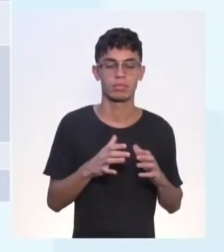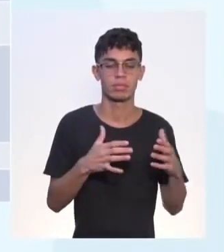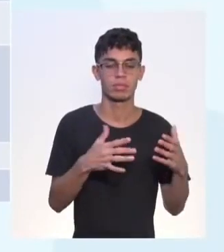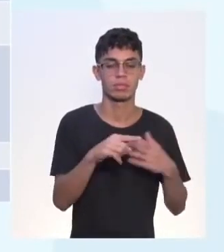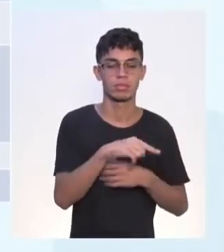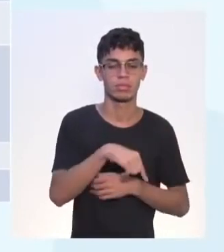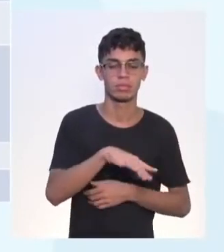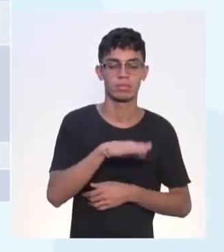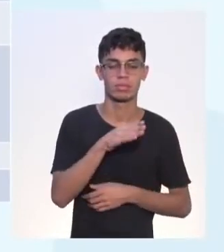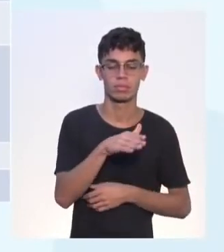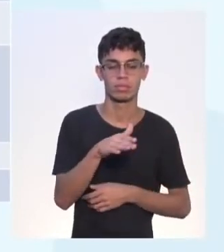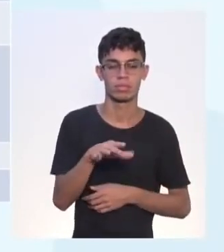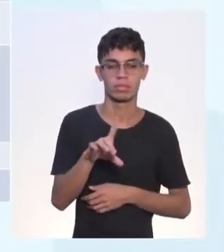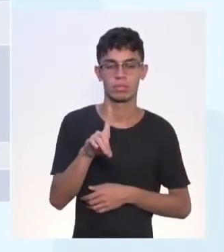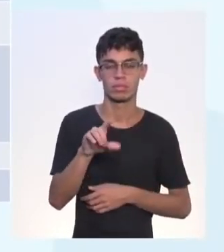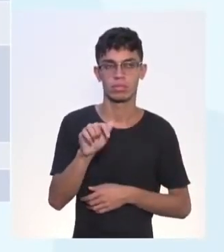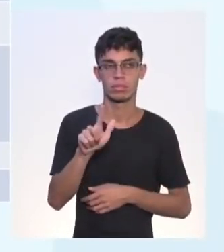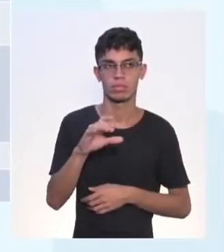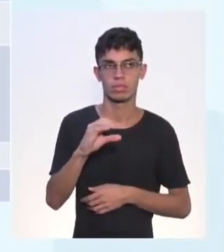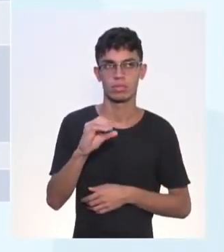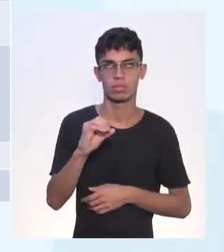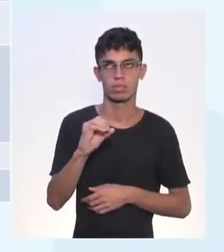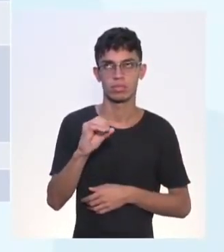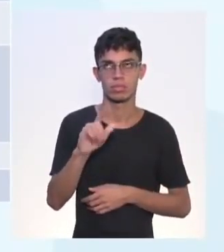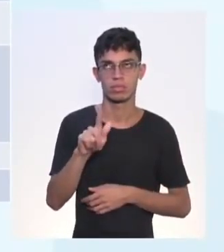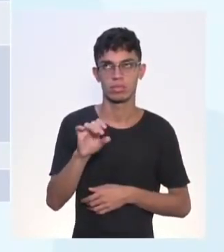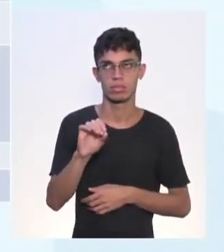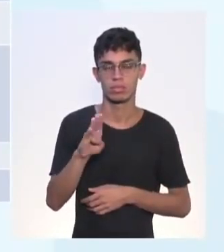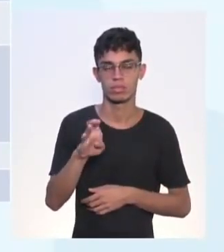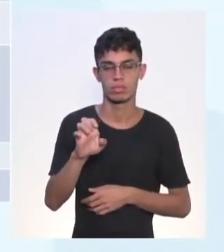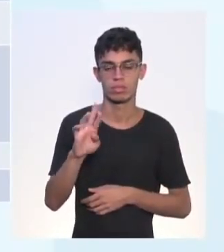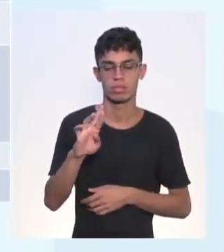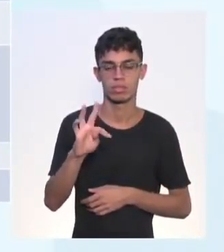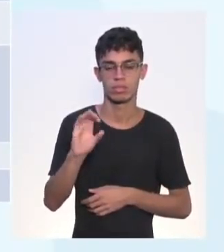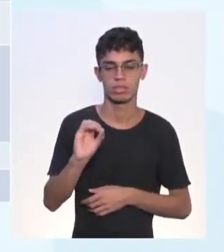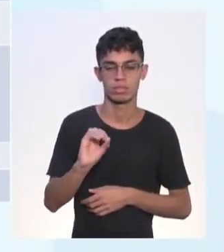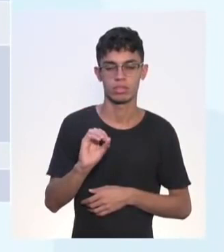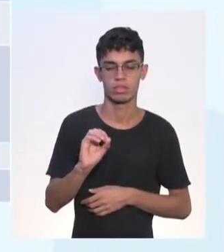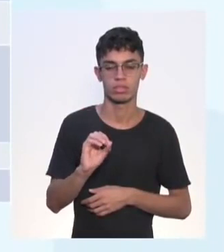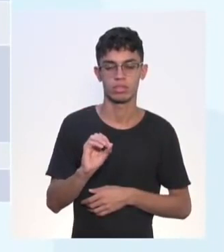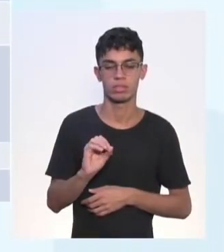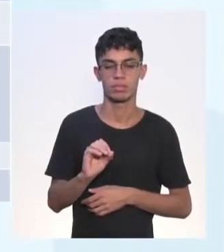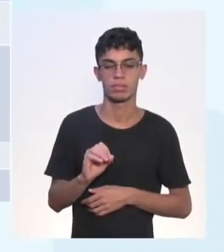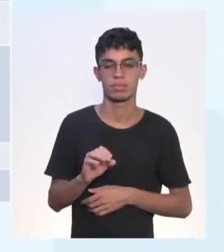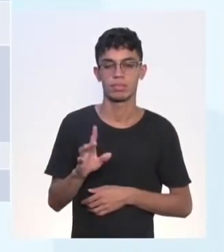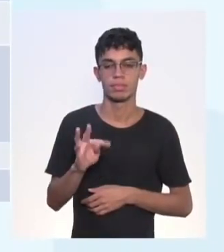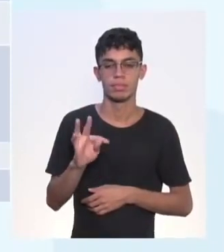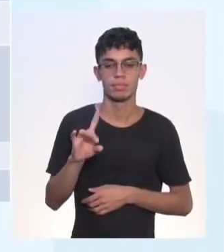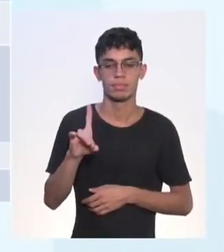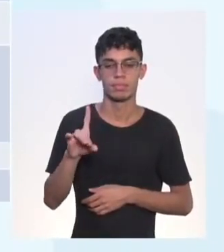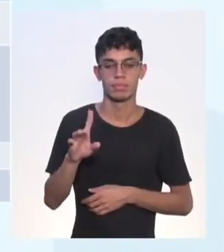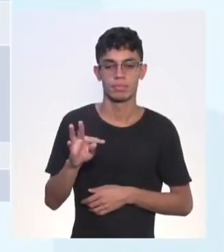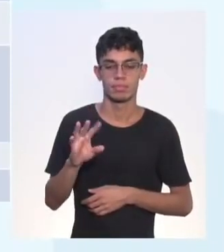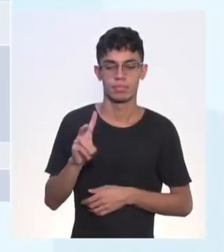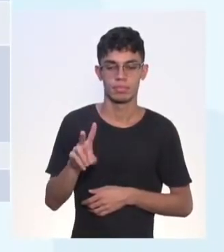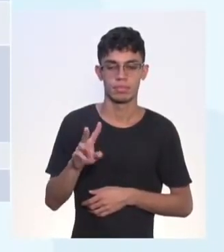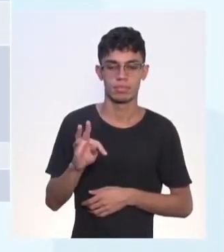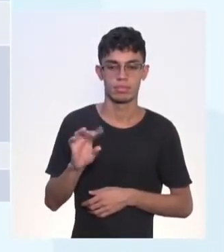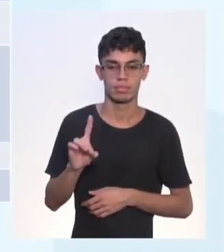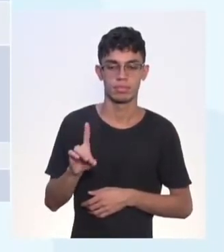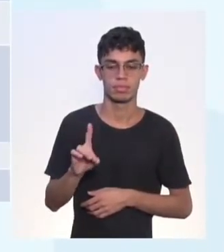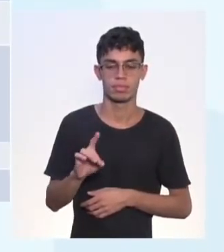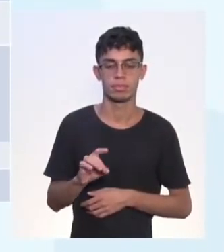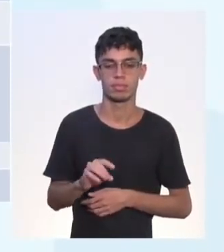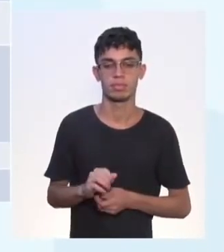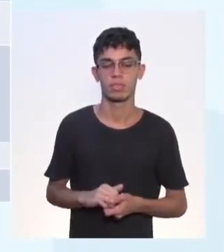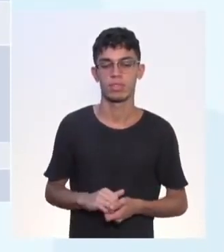participar, a turma do Dagoberto, por gentileza. Colocou VTD também. VTD, todas estão subindo aqui então, como VTD, né? Isso. O sol cobre as